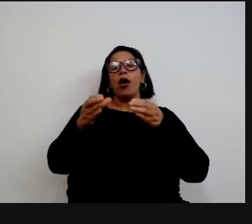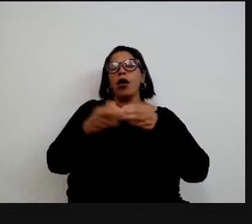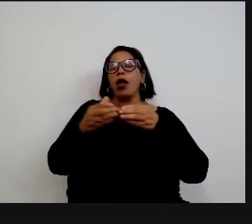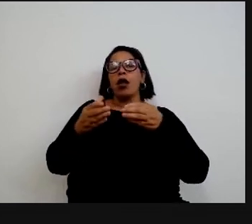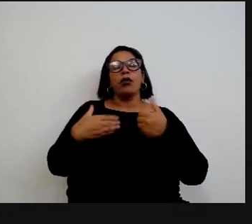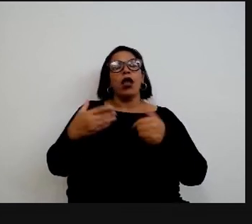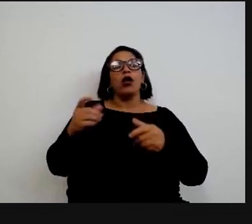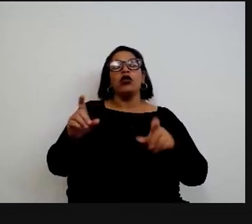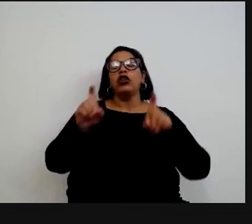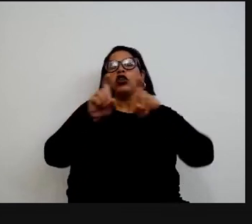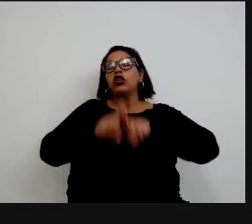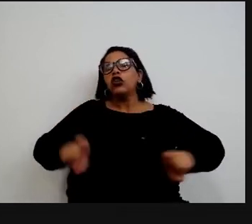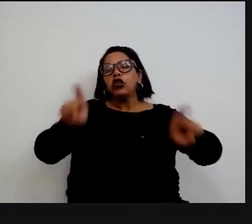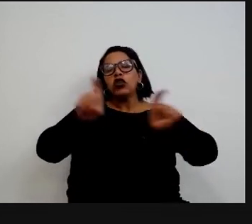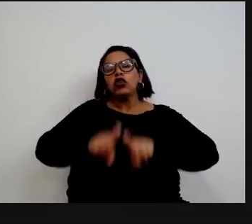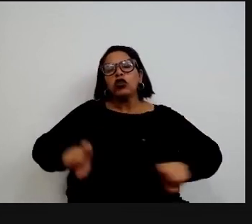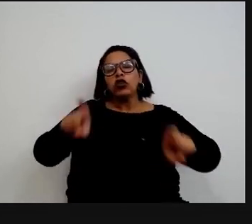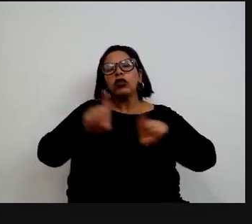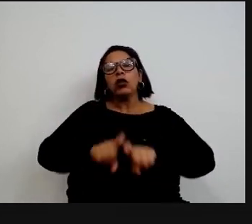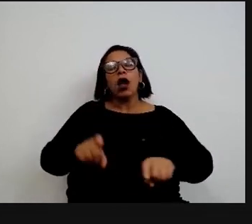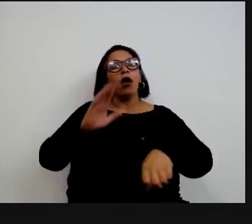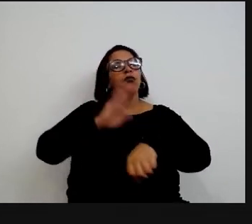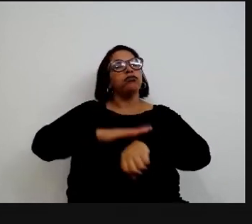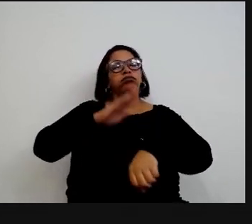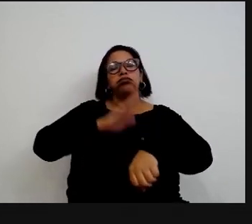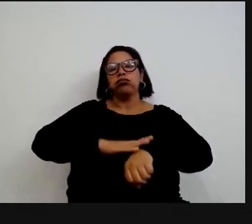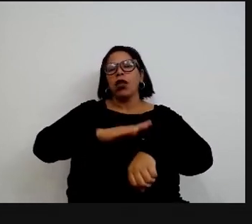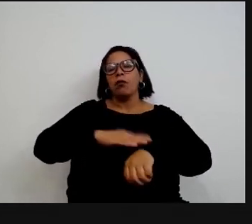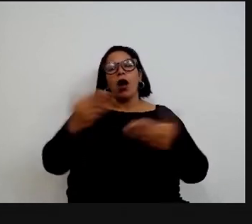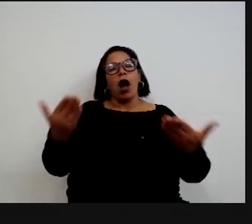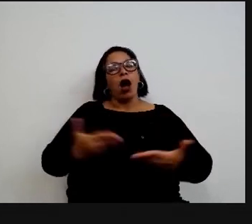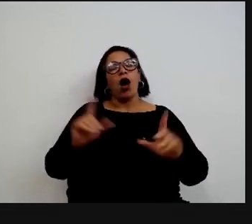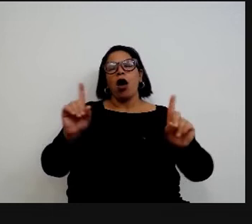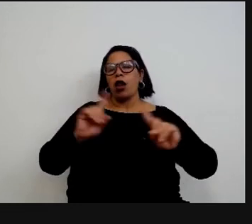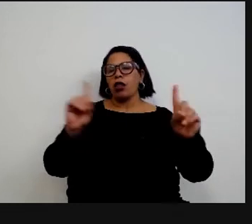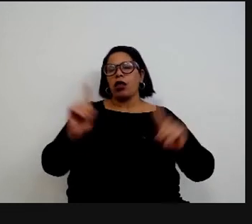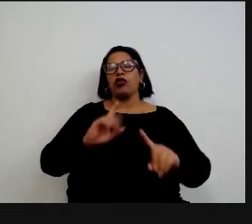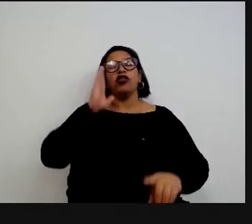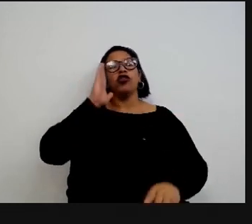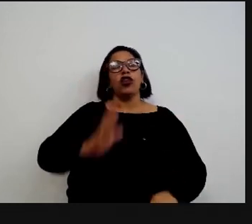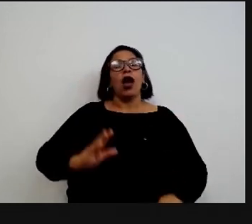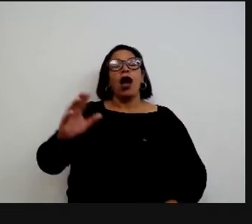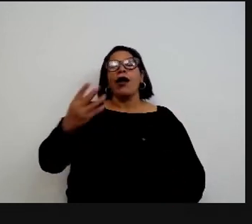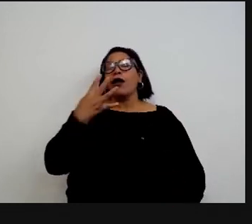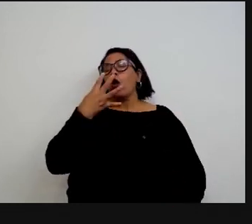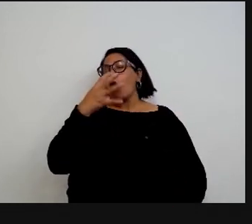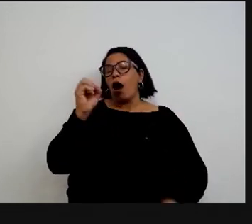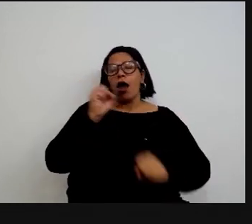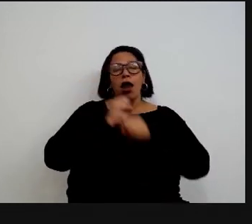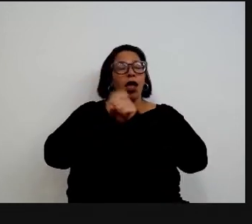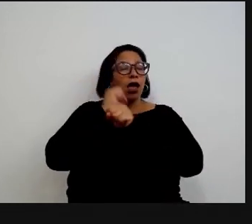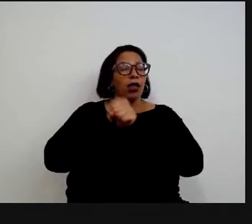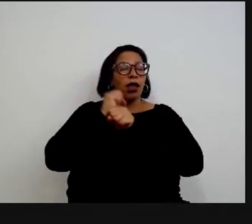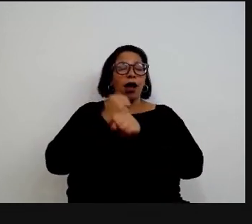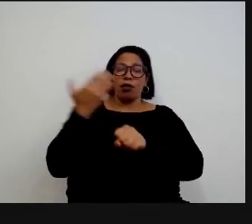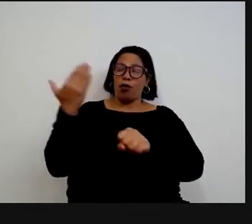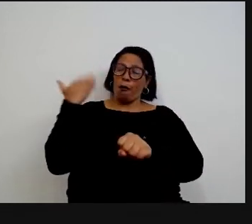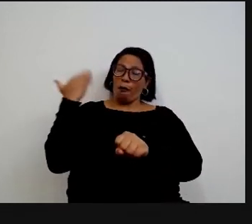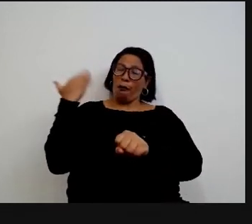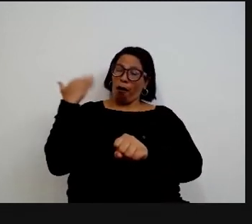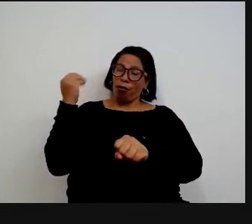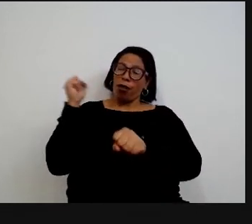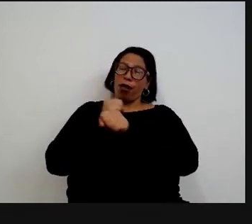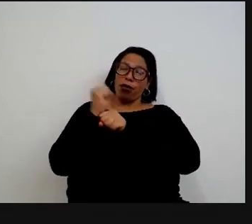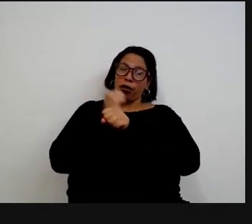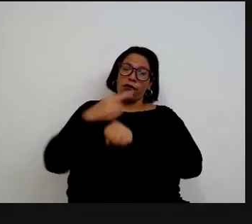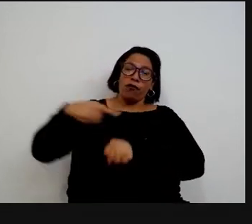é educação digital nesse momento, né? Esse é um dilema de 40 anos, vamos colocar assim, que nós